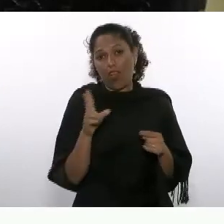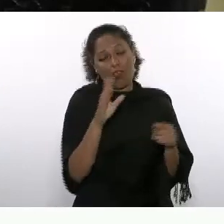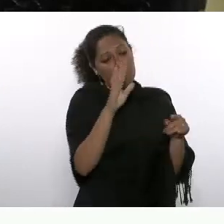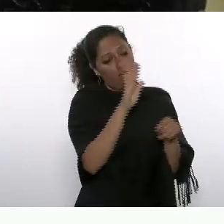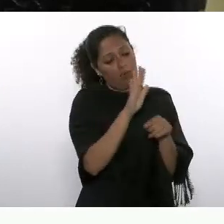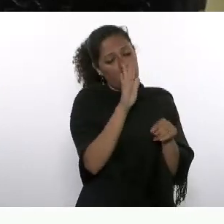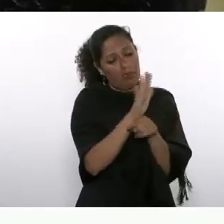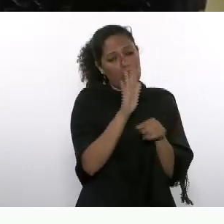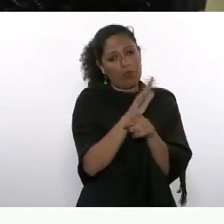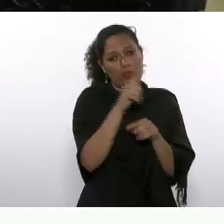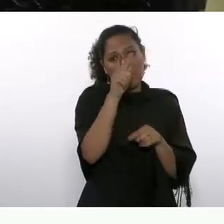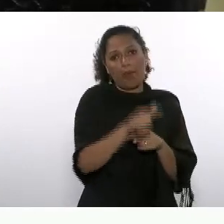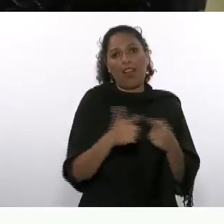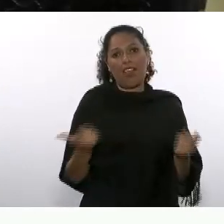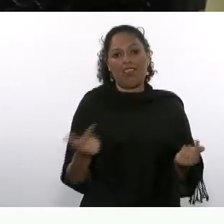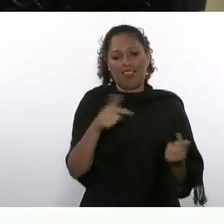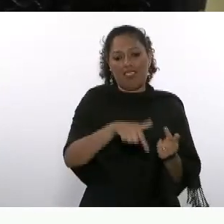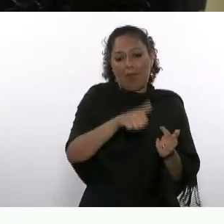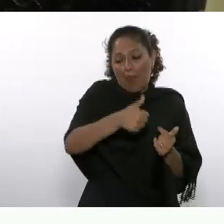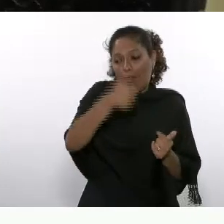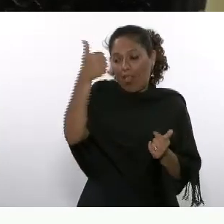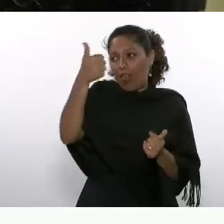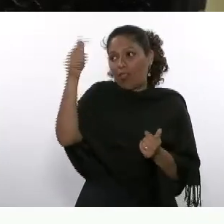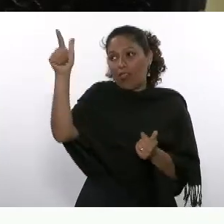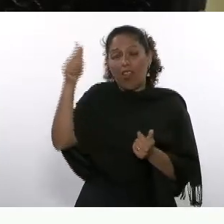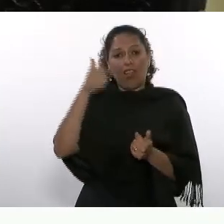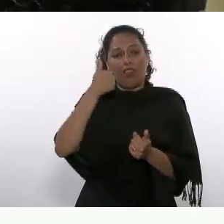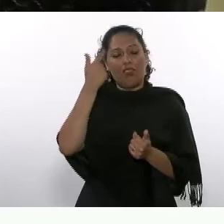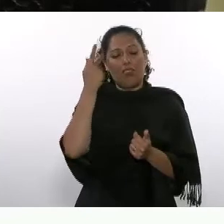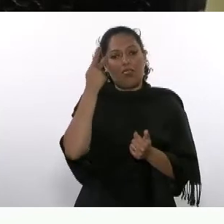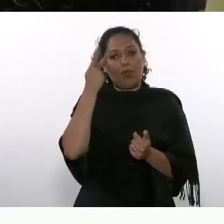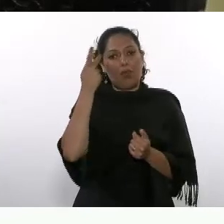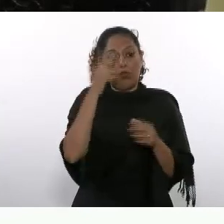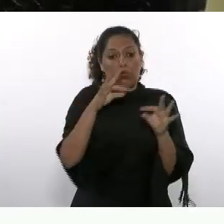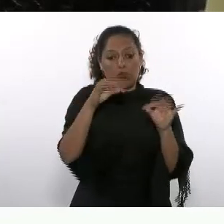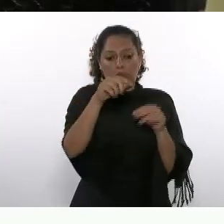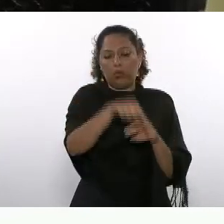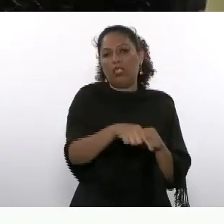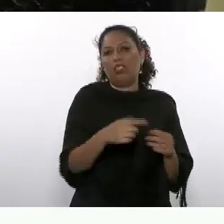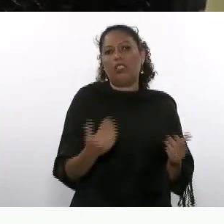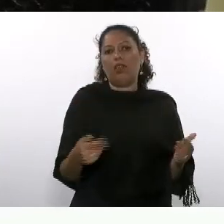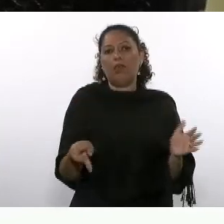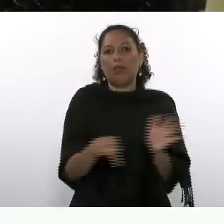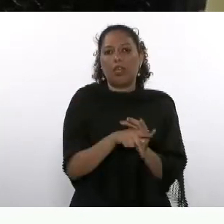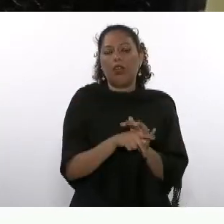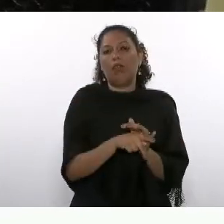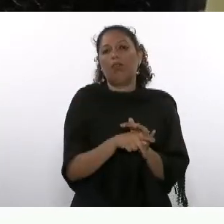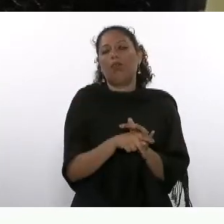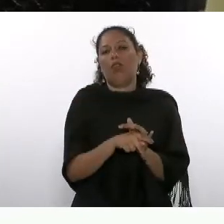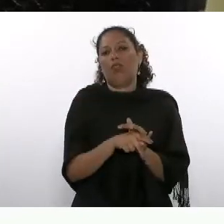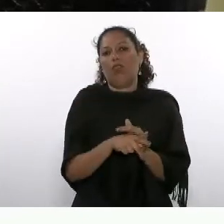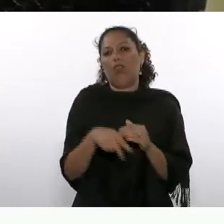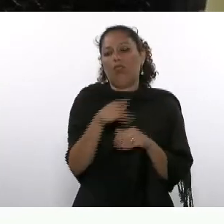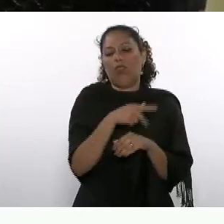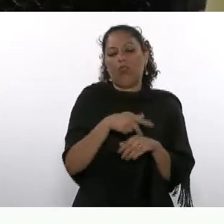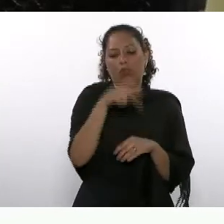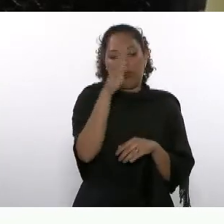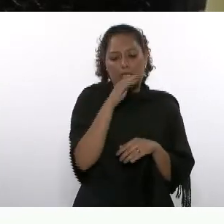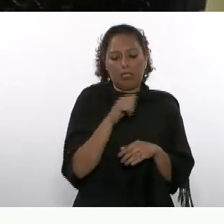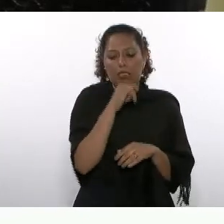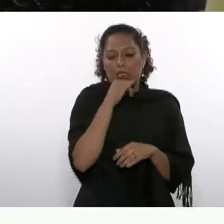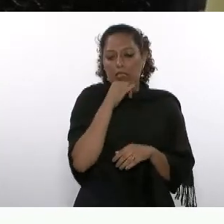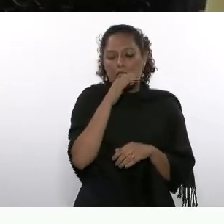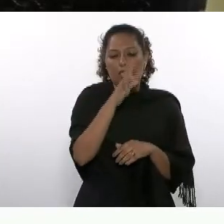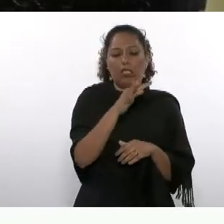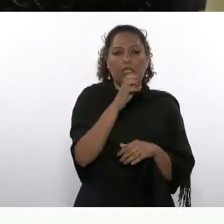Paulo. Exatamente. Os clubes estão aqui, os grandes feitos estão aqui, exatamente. As seleções, aqui é a capital da seleção brasileira. Essa interação com Teresópolis,